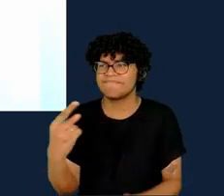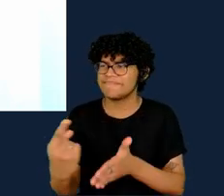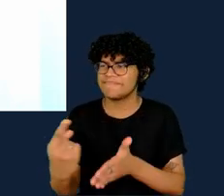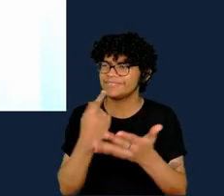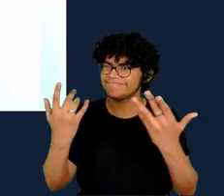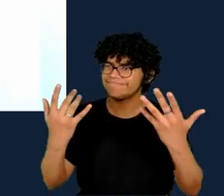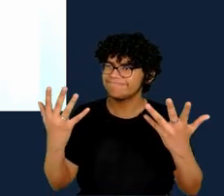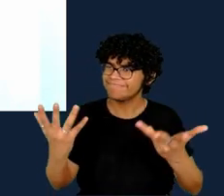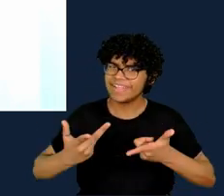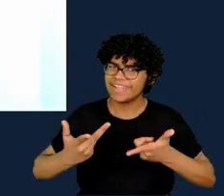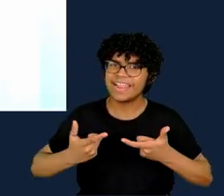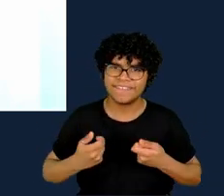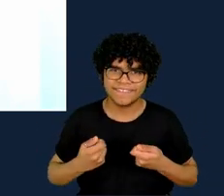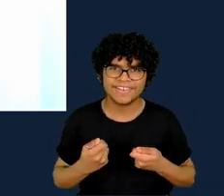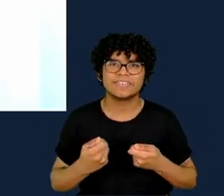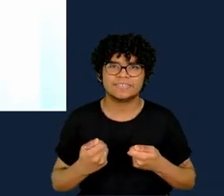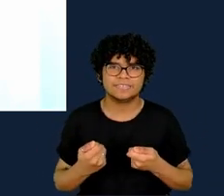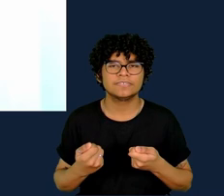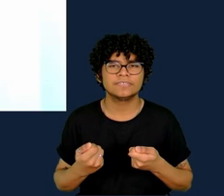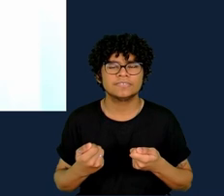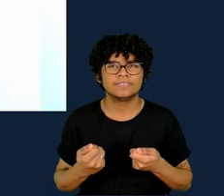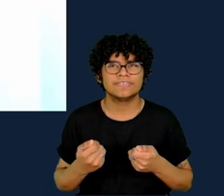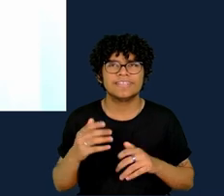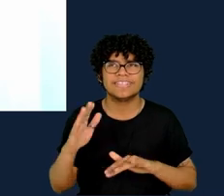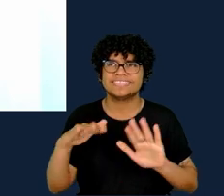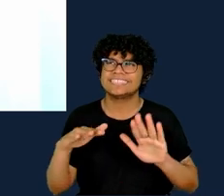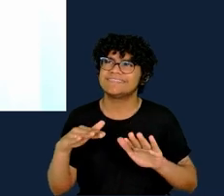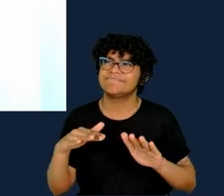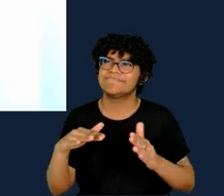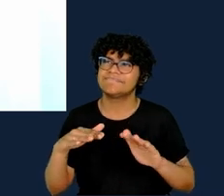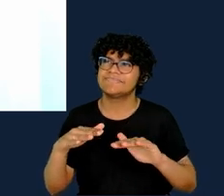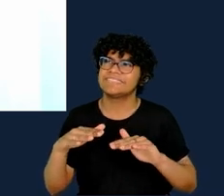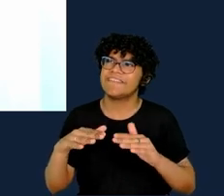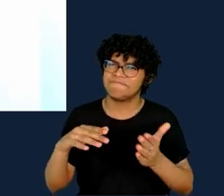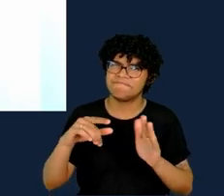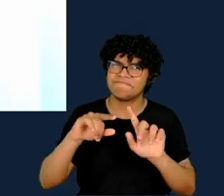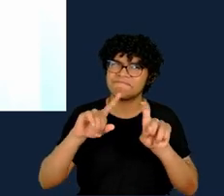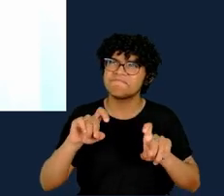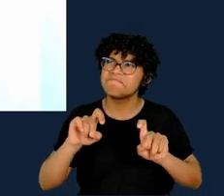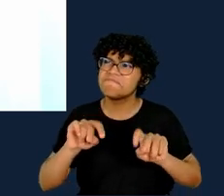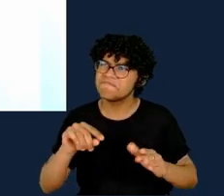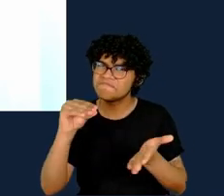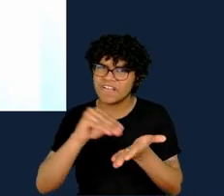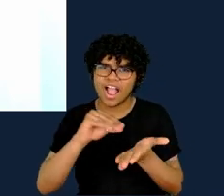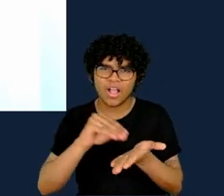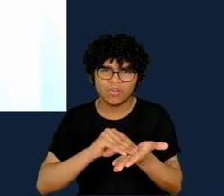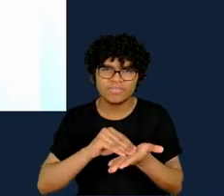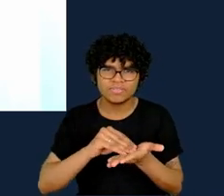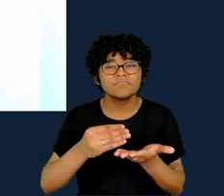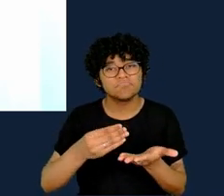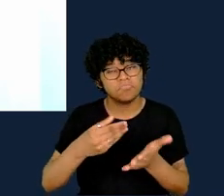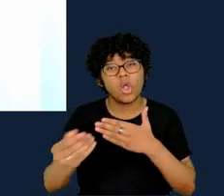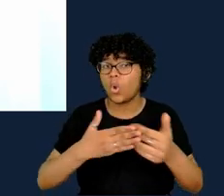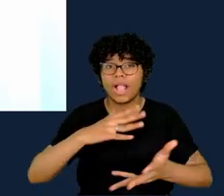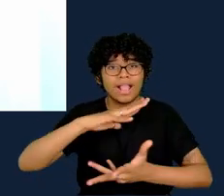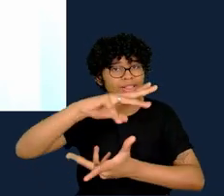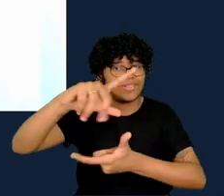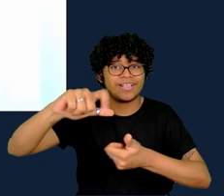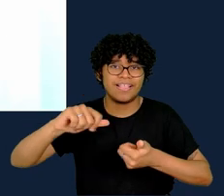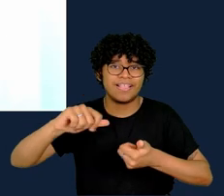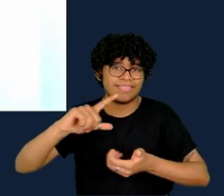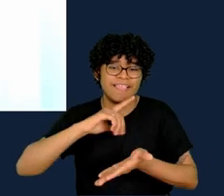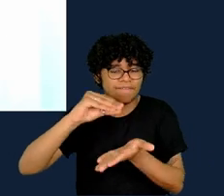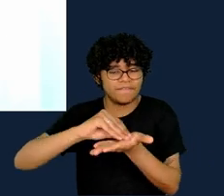questão é muito fascinante. Será que há uma lacuna de dados em qualquer lugar do mundo? E será que essa falta de